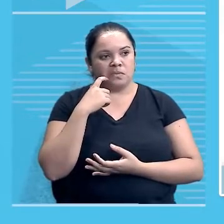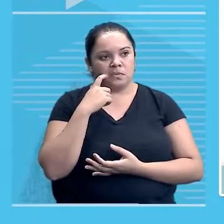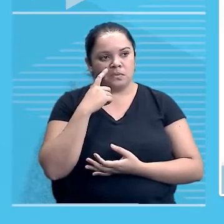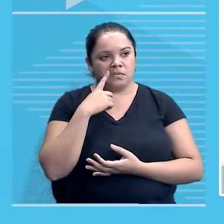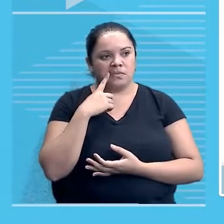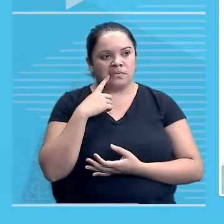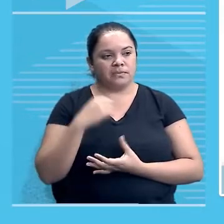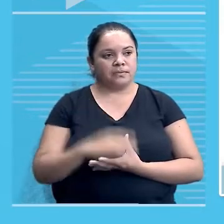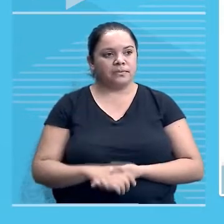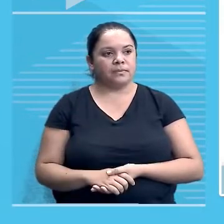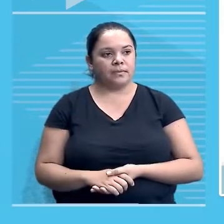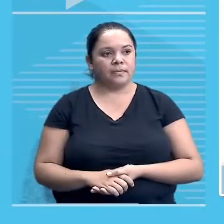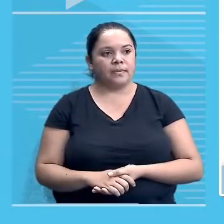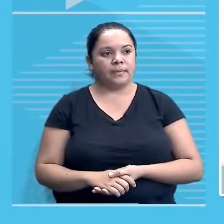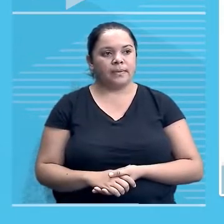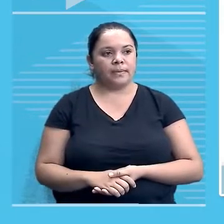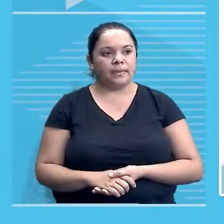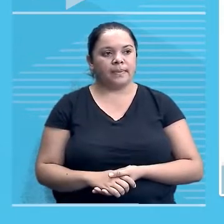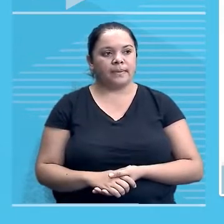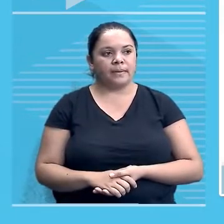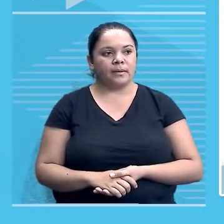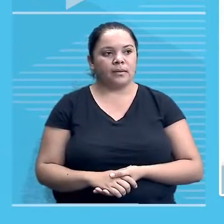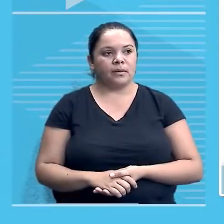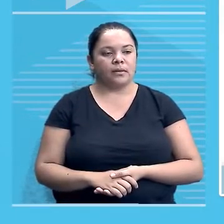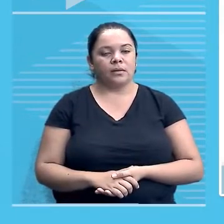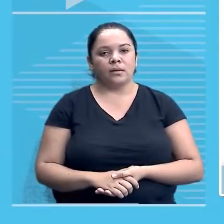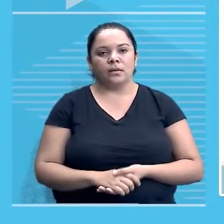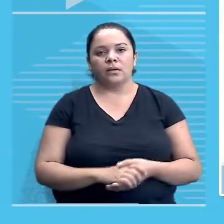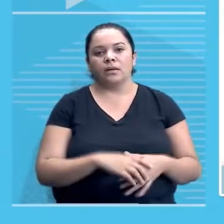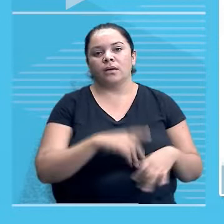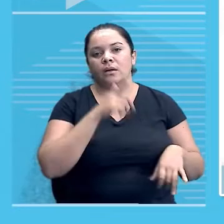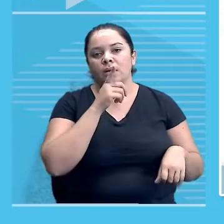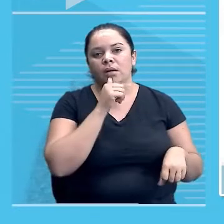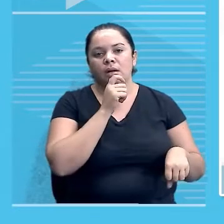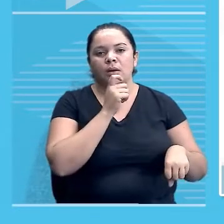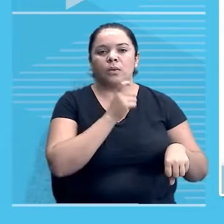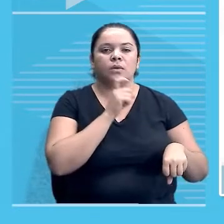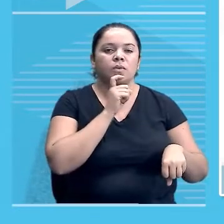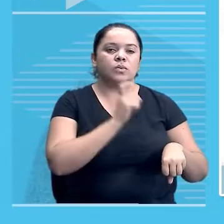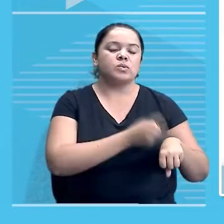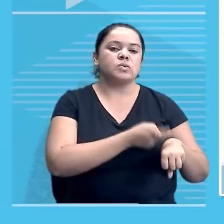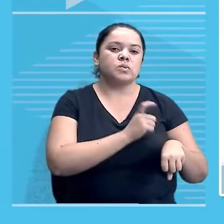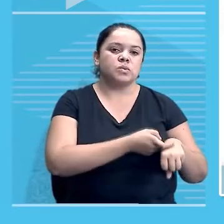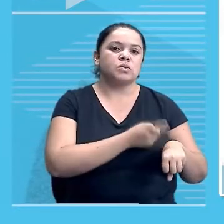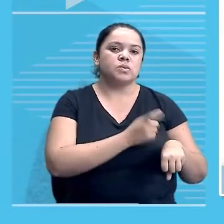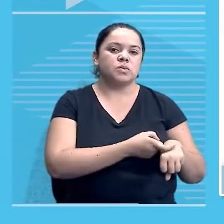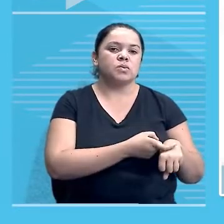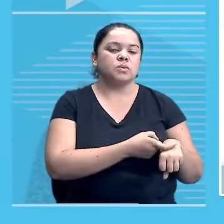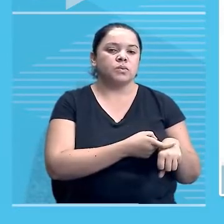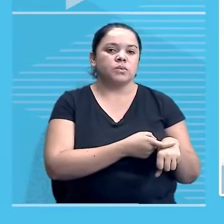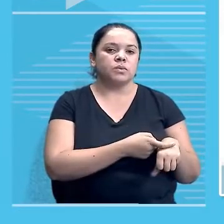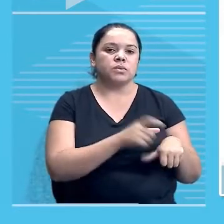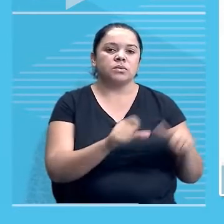no estado sólido e vou pegar essa água e transformar ela